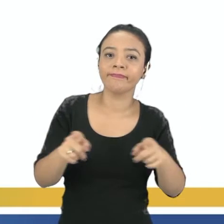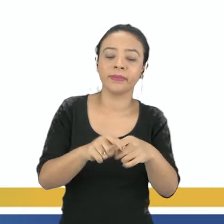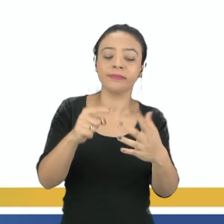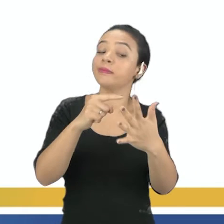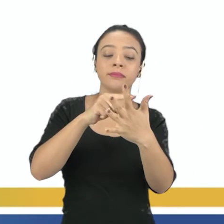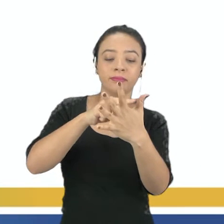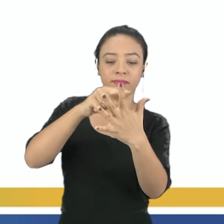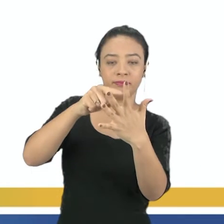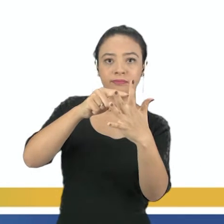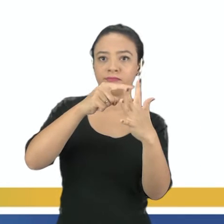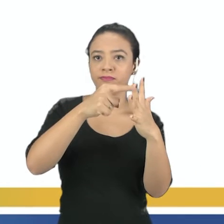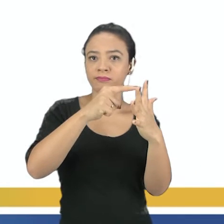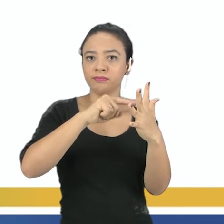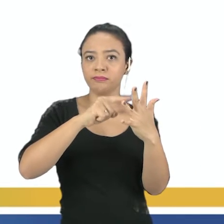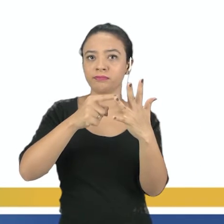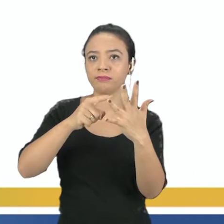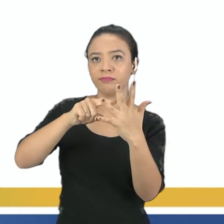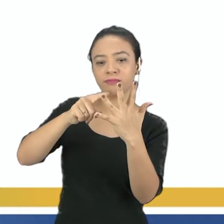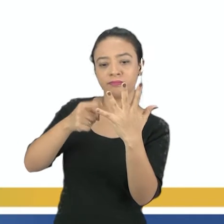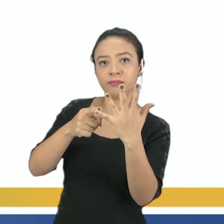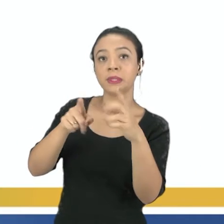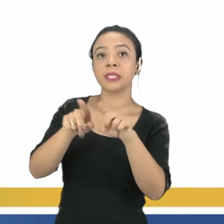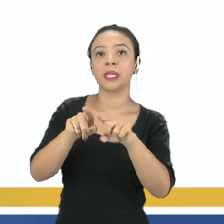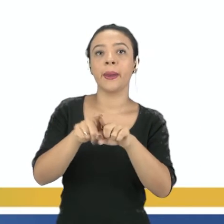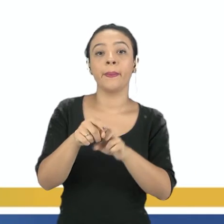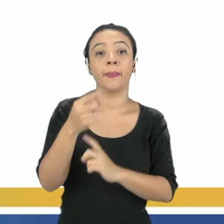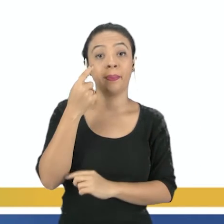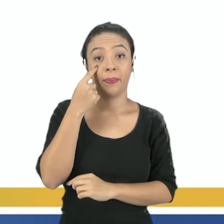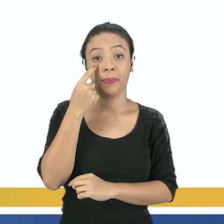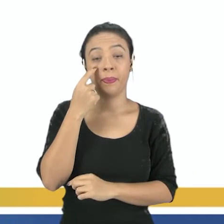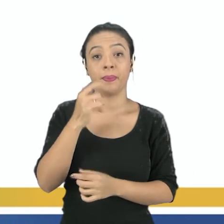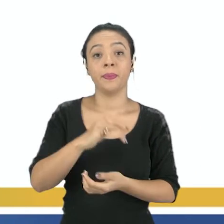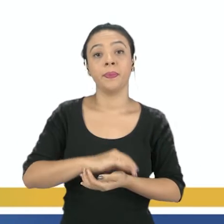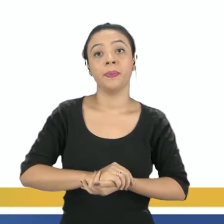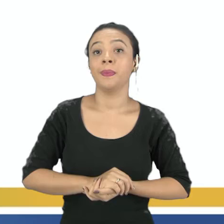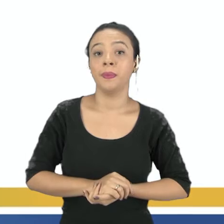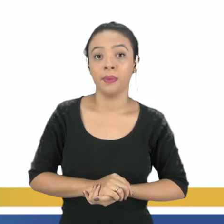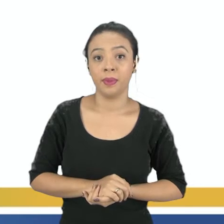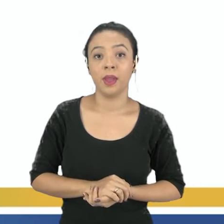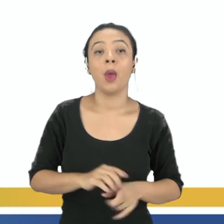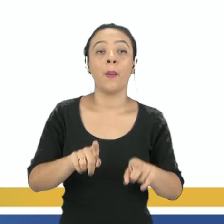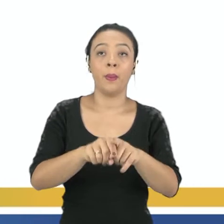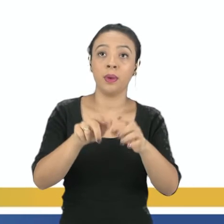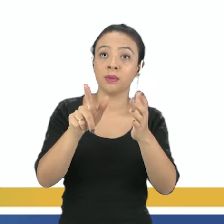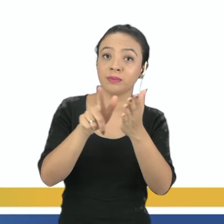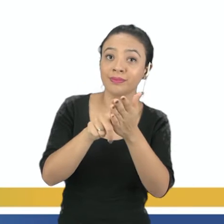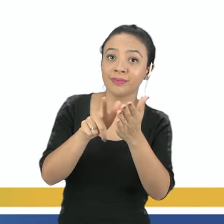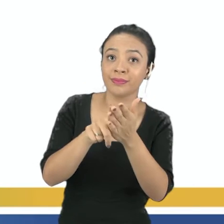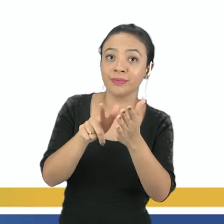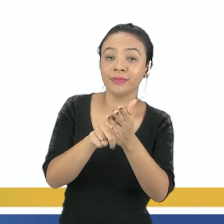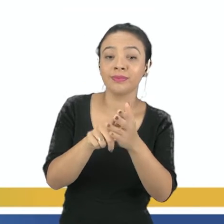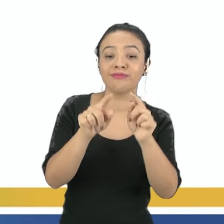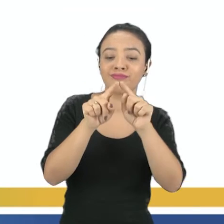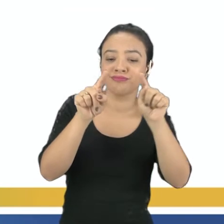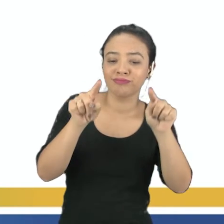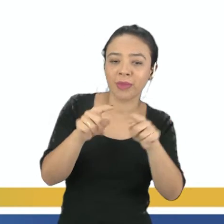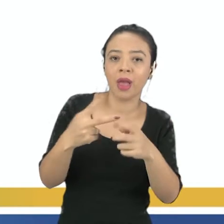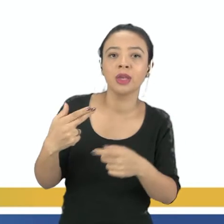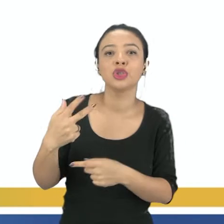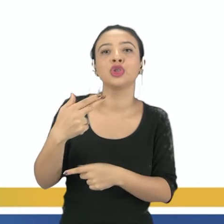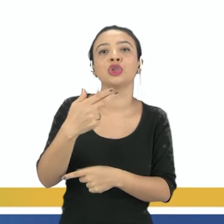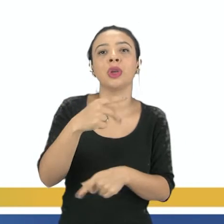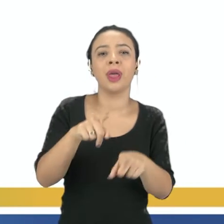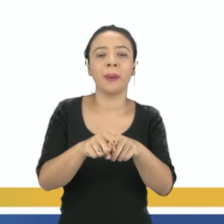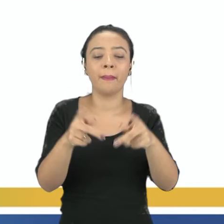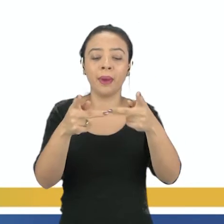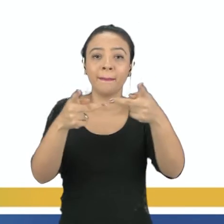dos dedos da mão né observa aí na mesa as abertura e dos dedos da mão no papel cubo tesouro né